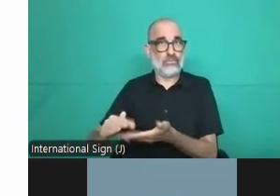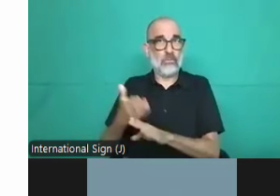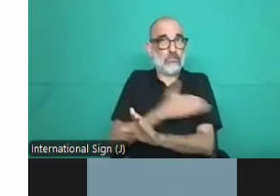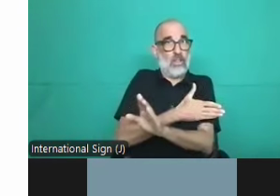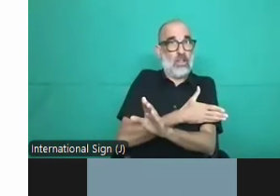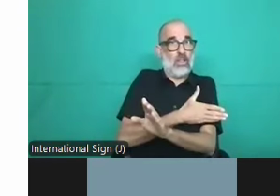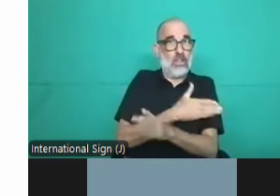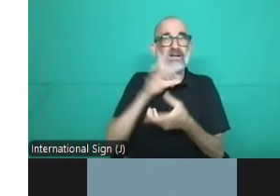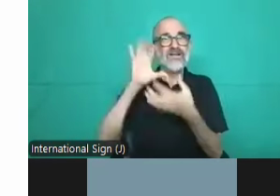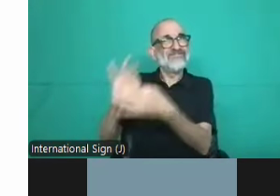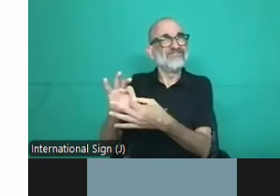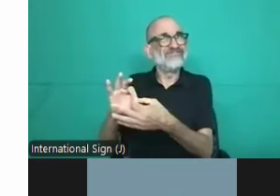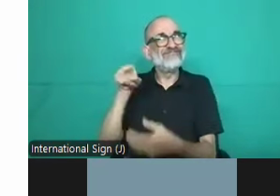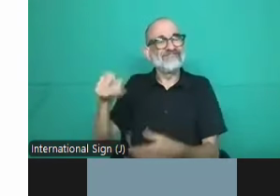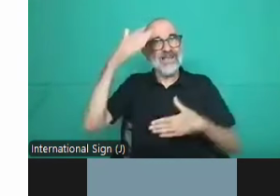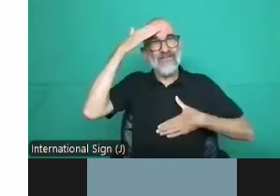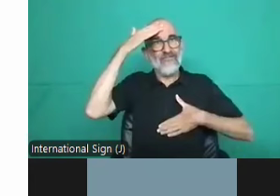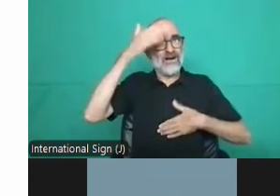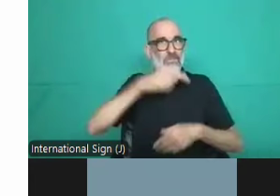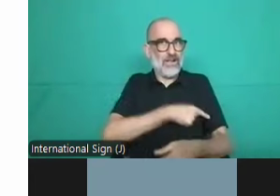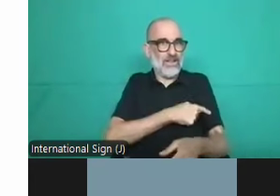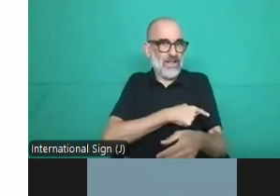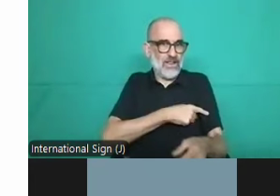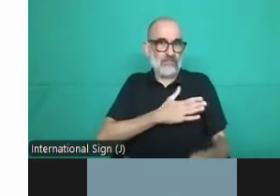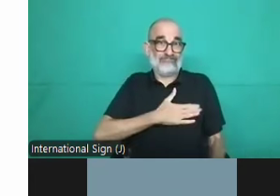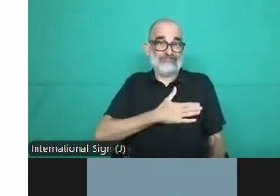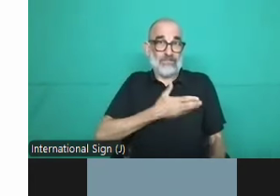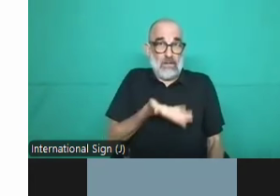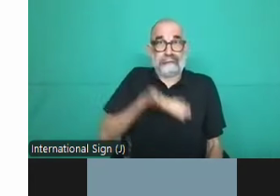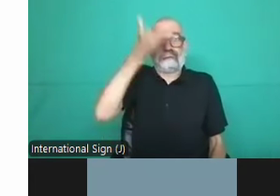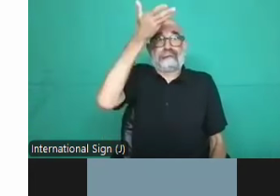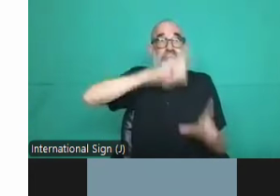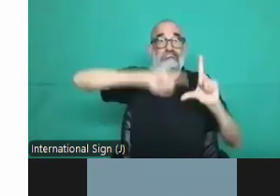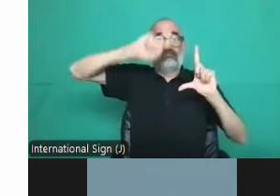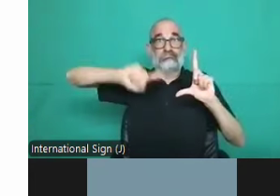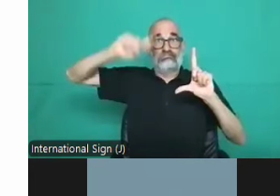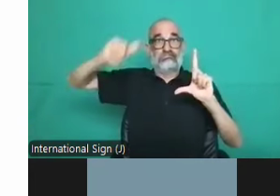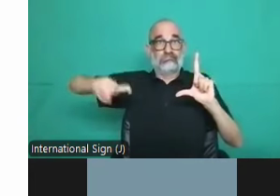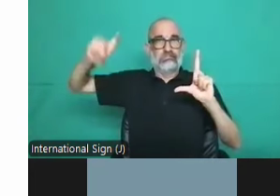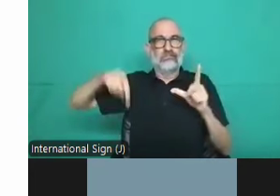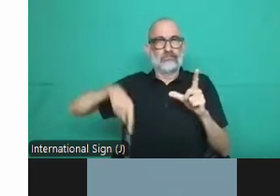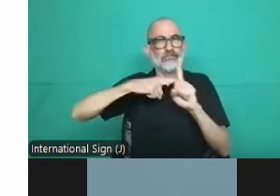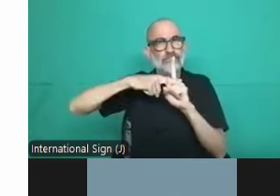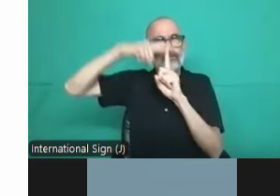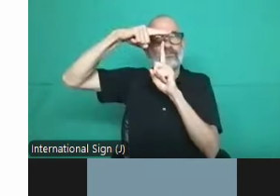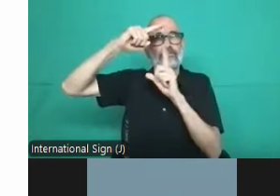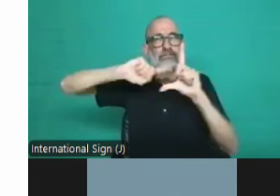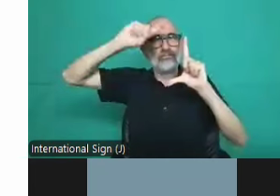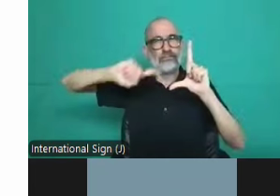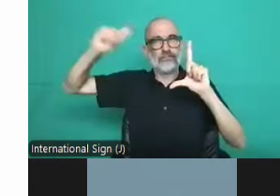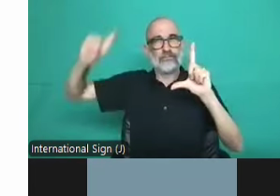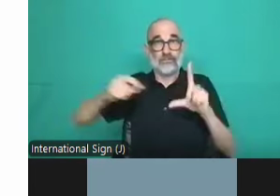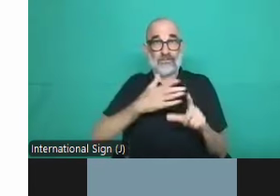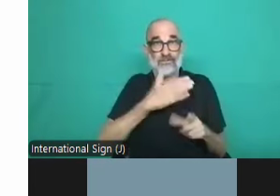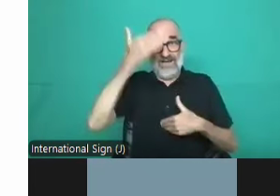A taxa de mortalidade por enfermedades hipertensivas do coração foi de 9.6 por cada 100.000 habitantes. E no